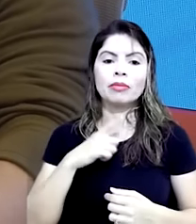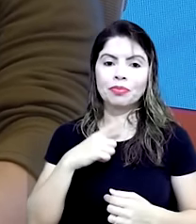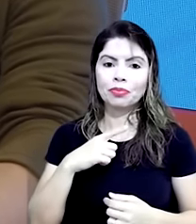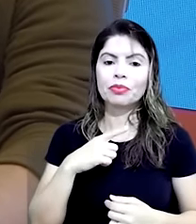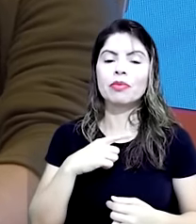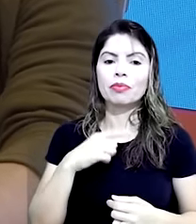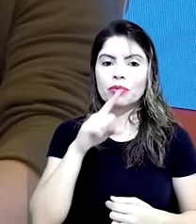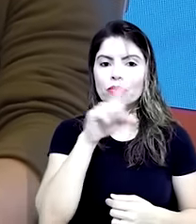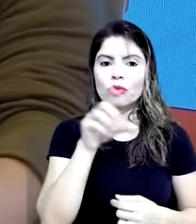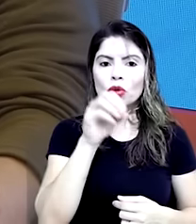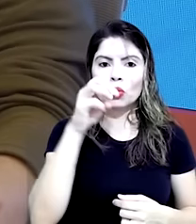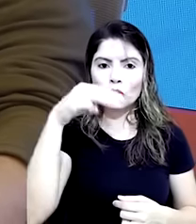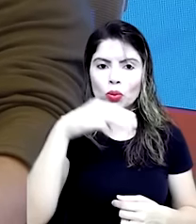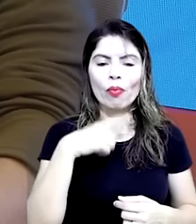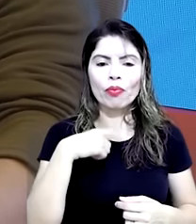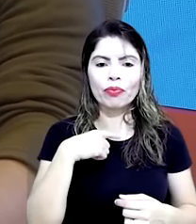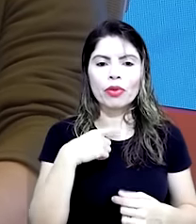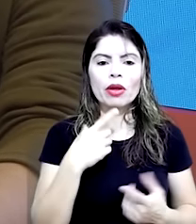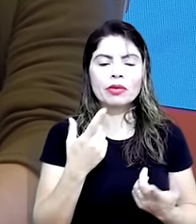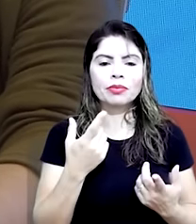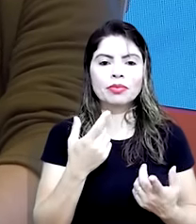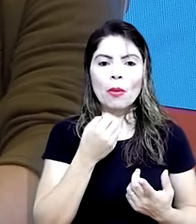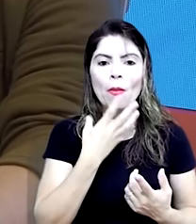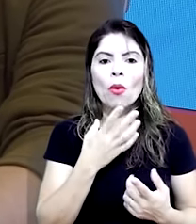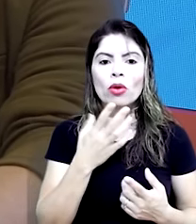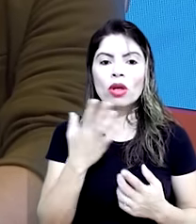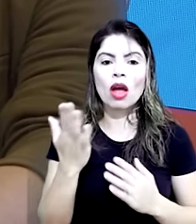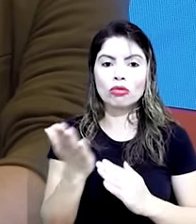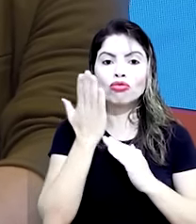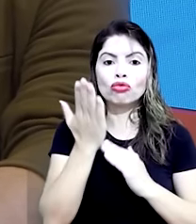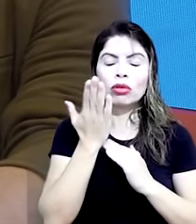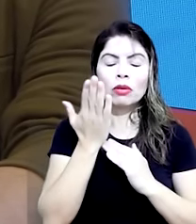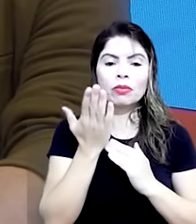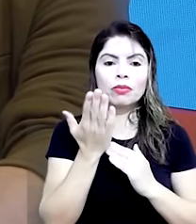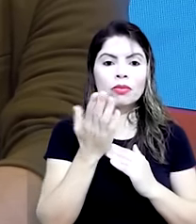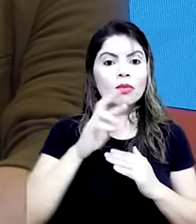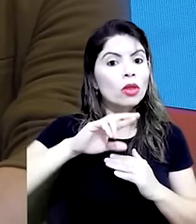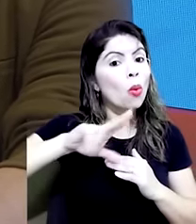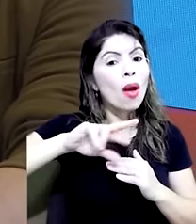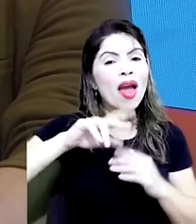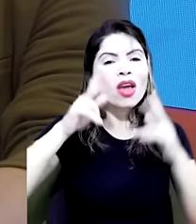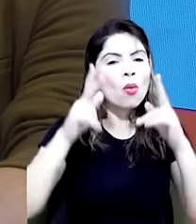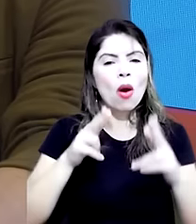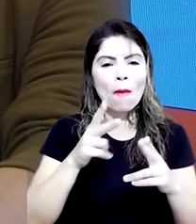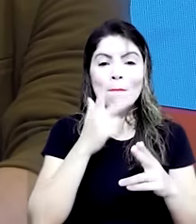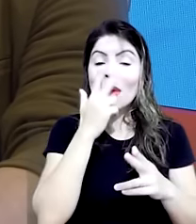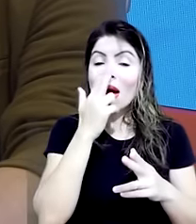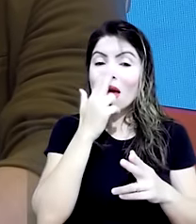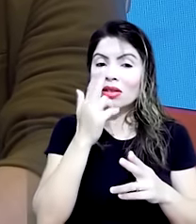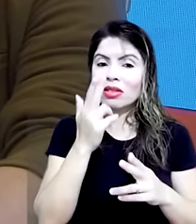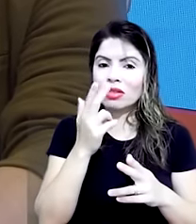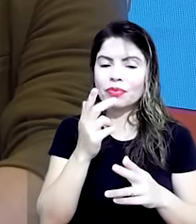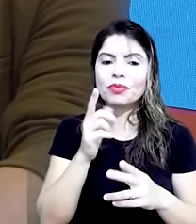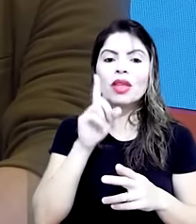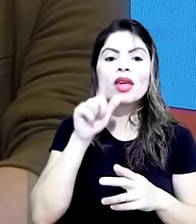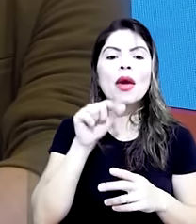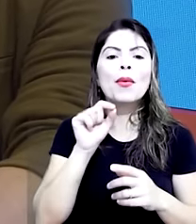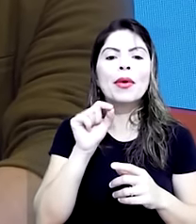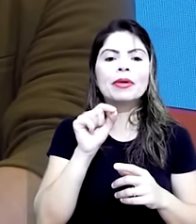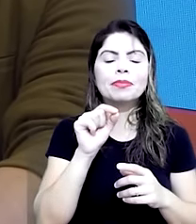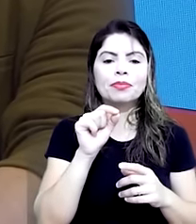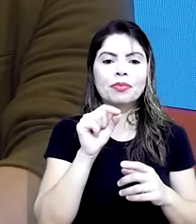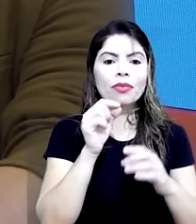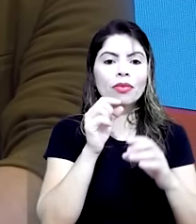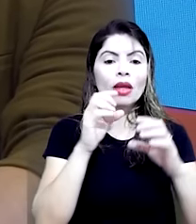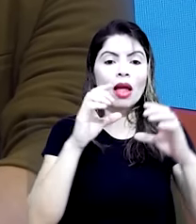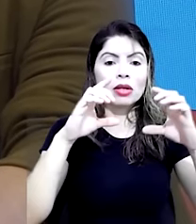eu até gosto não é um zoom mas ela tem um efeito que usa uma técnica similar que são aquelas